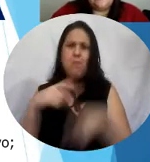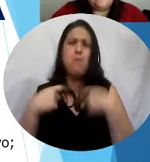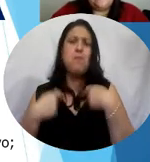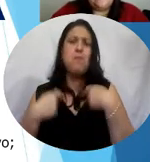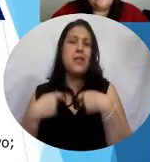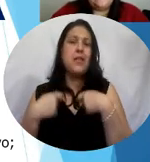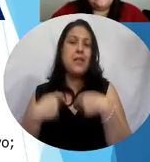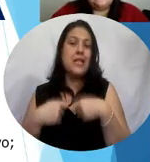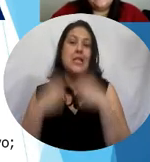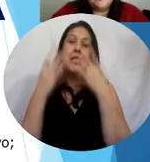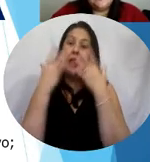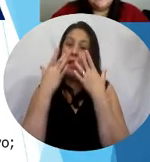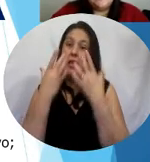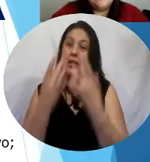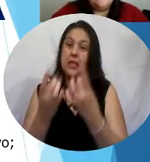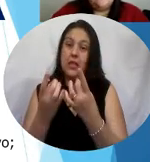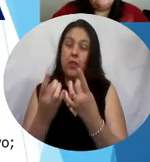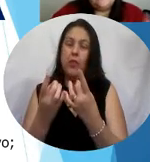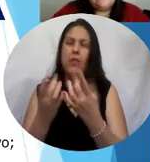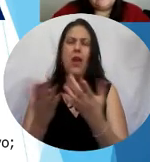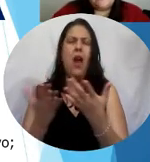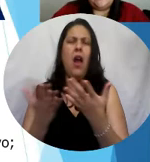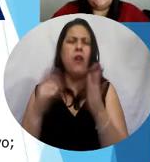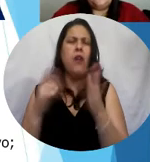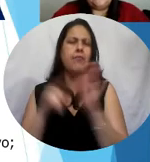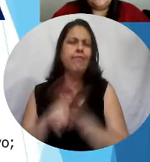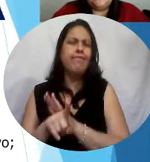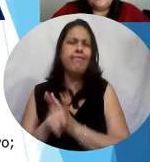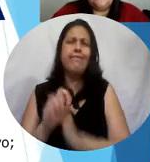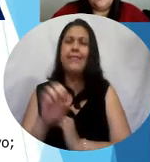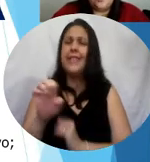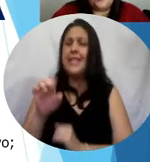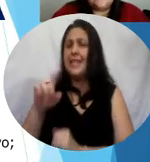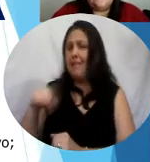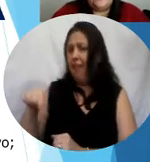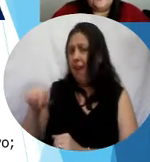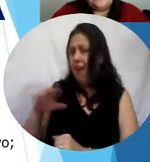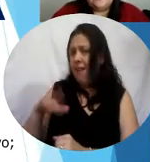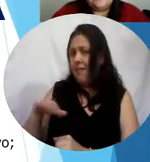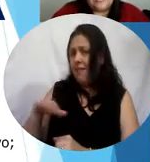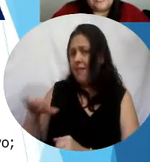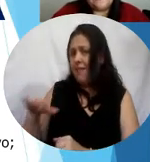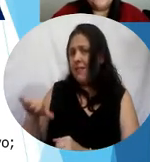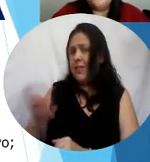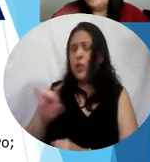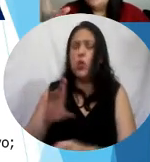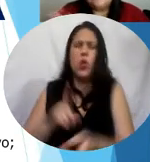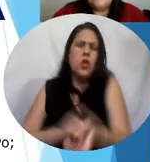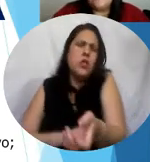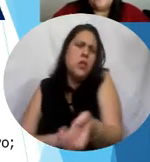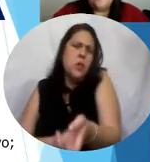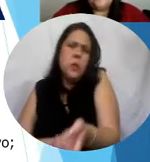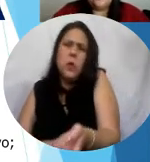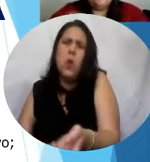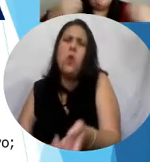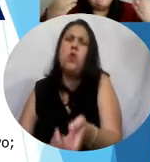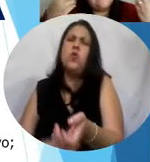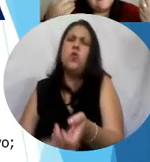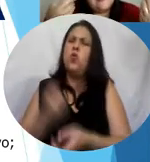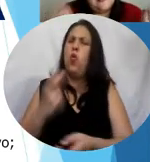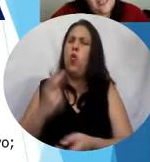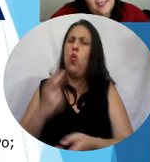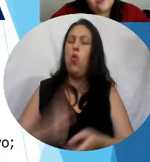Alessandra, se ele for inquieto, hiperativo, se ele for muito irritado, ou se ele tiver um problema de